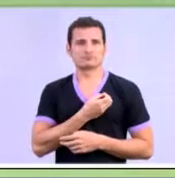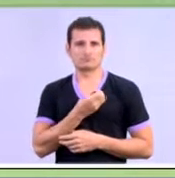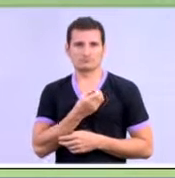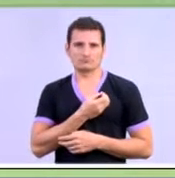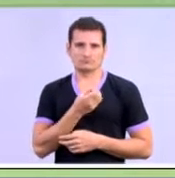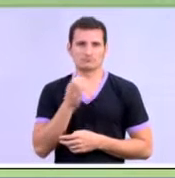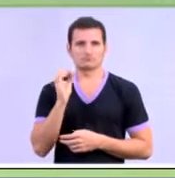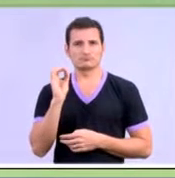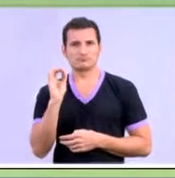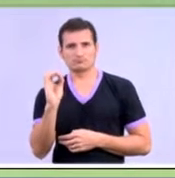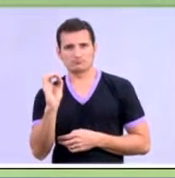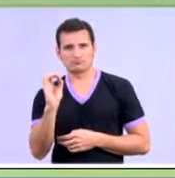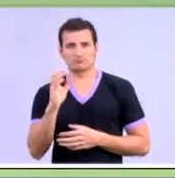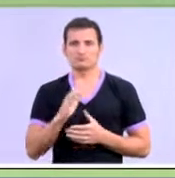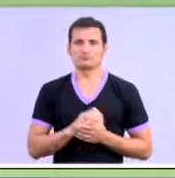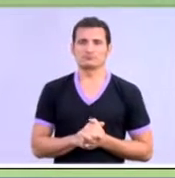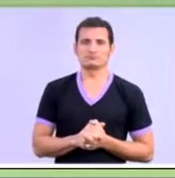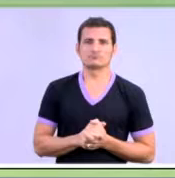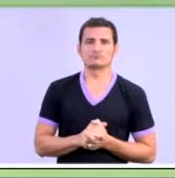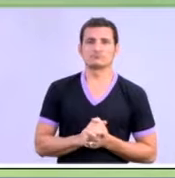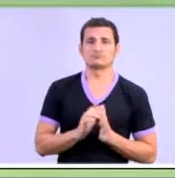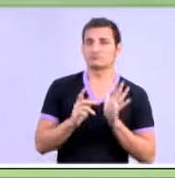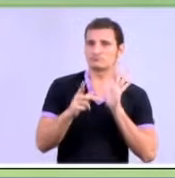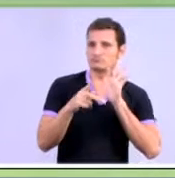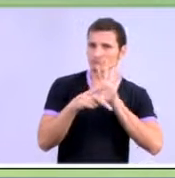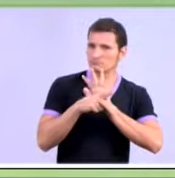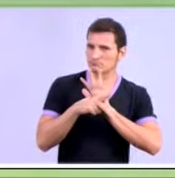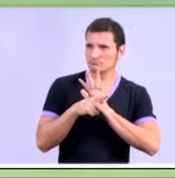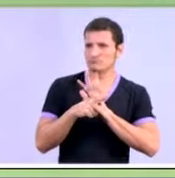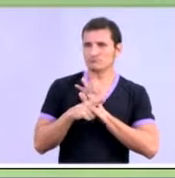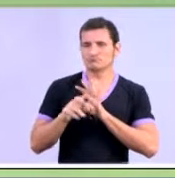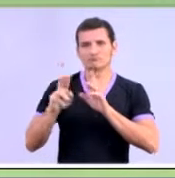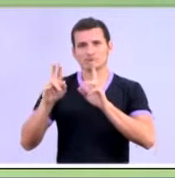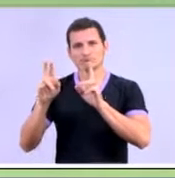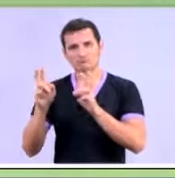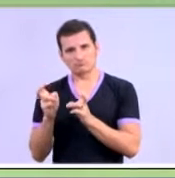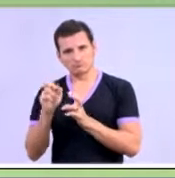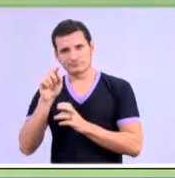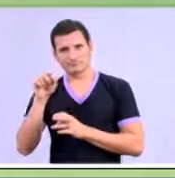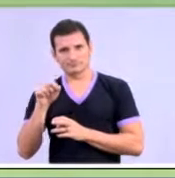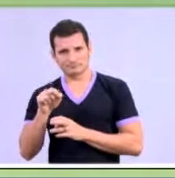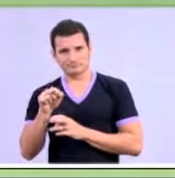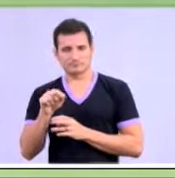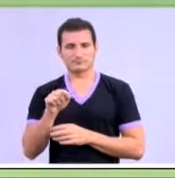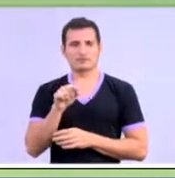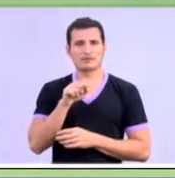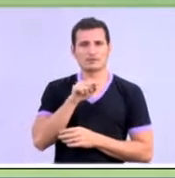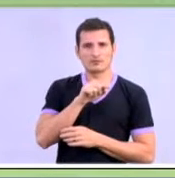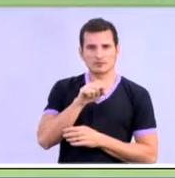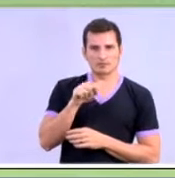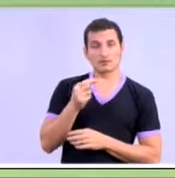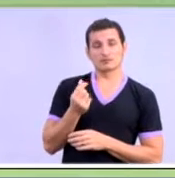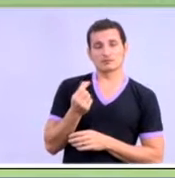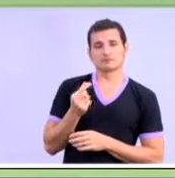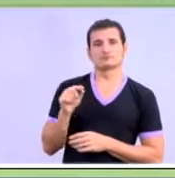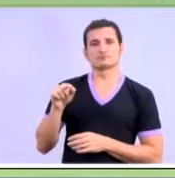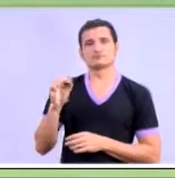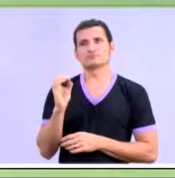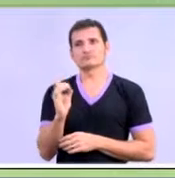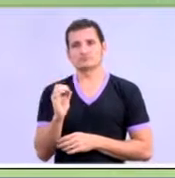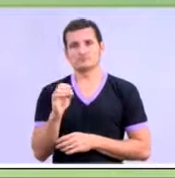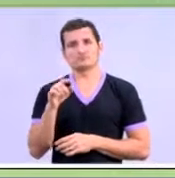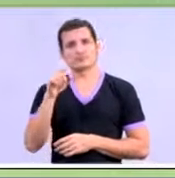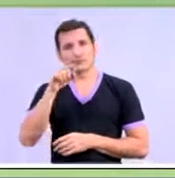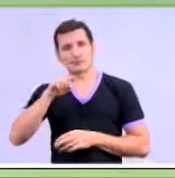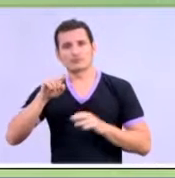minha conta é 0, o titular da minha conta não está definido e o saldo da minha conta é 0. Esse aqui, gente, seria o construtor